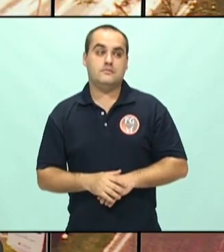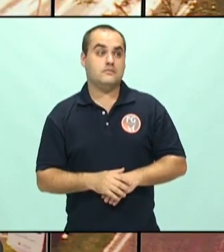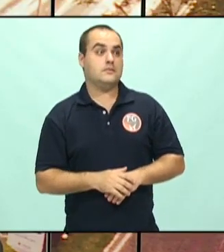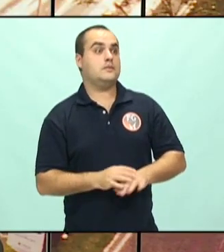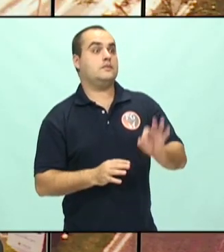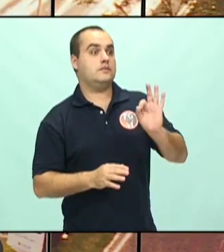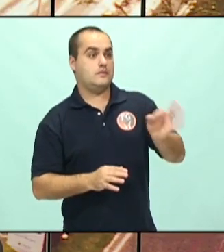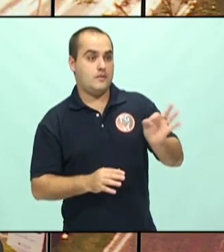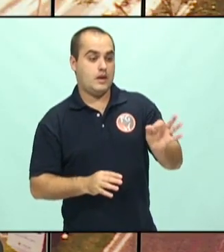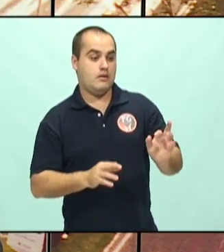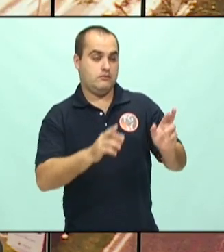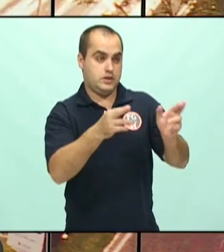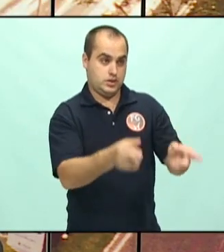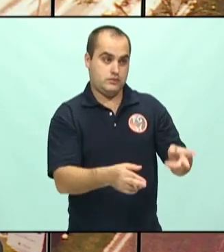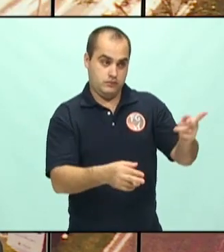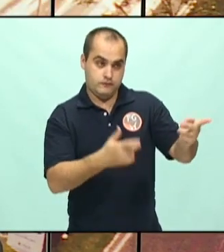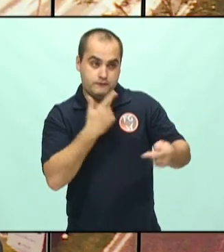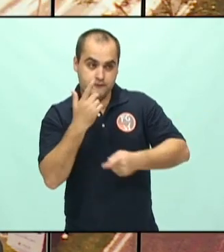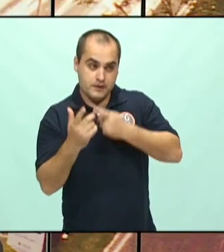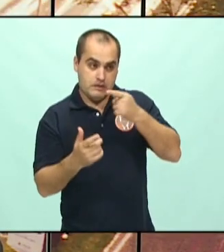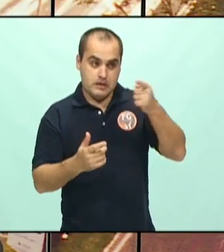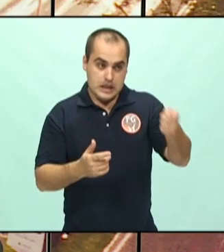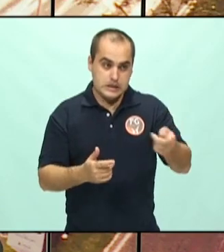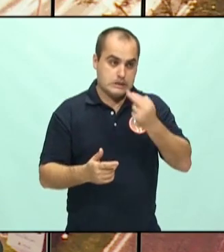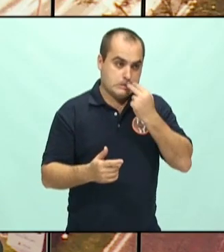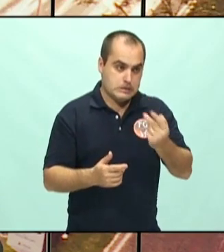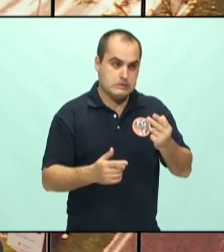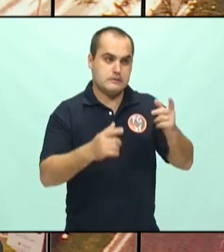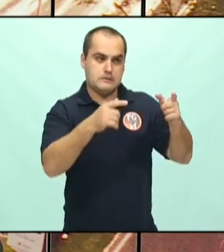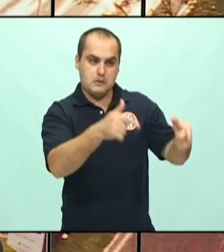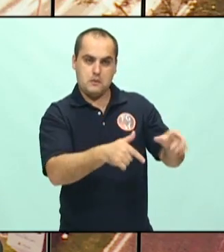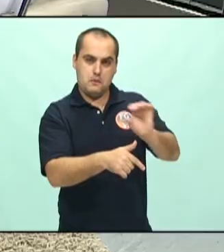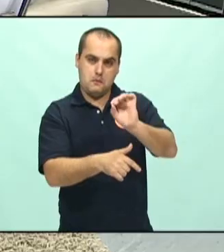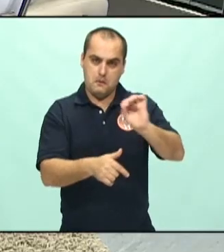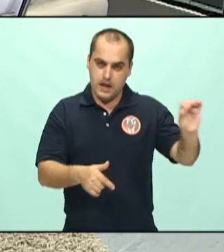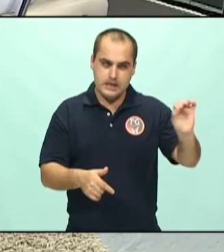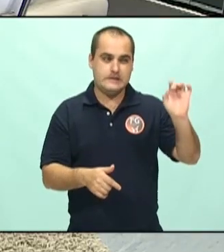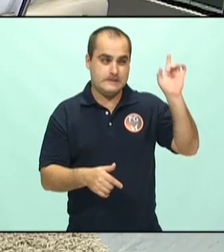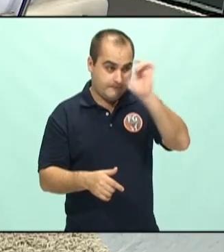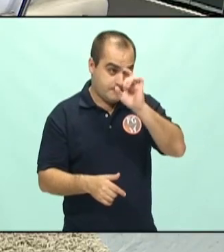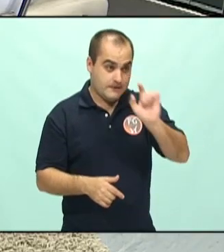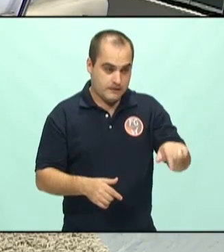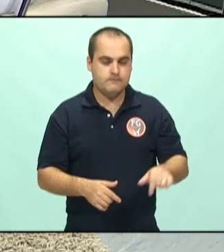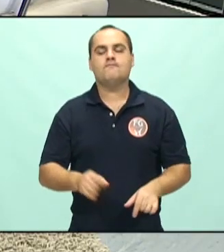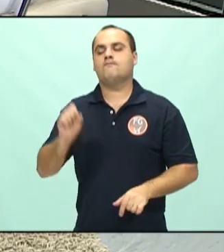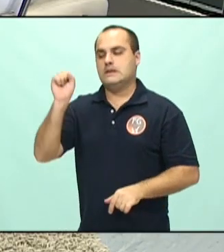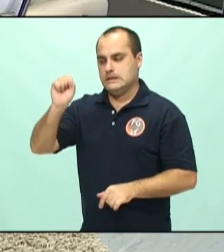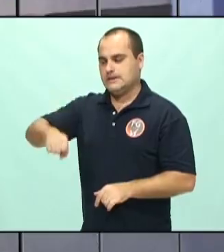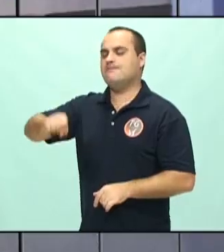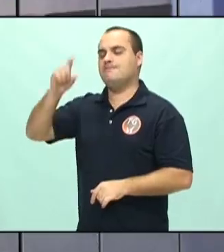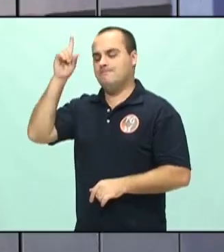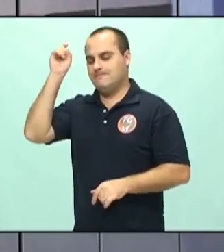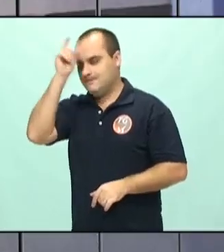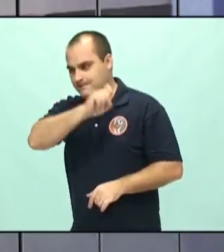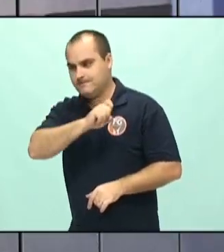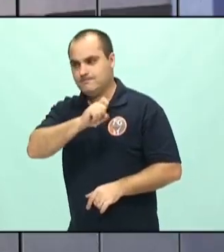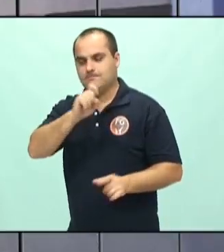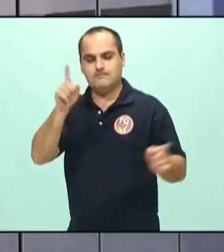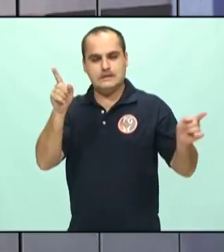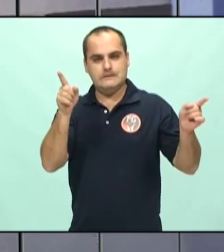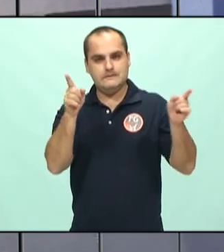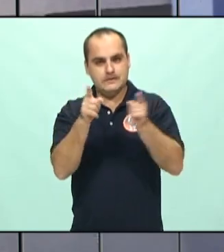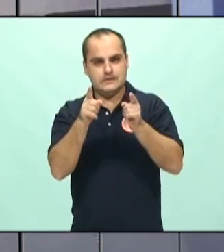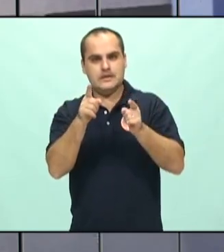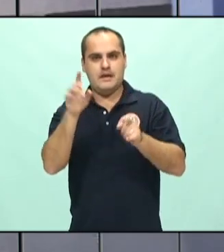calça por esse motivo a região mais oeste a coisa fica mais difícil fica mais difícil mais difícil e menos abelha né